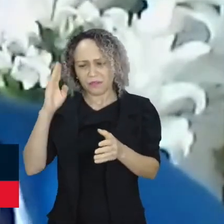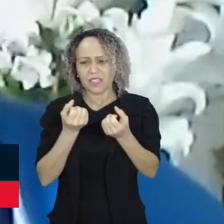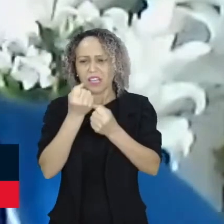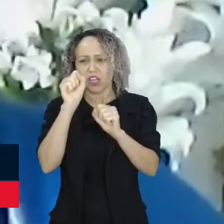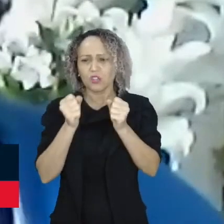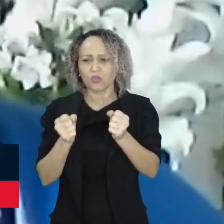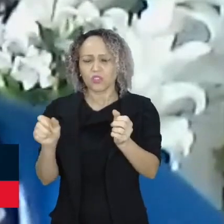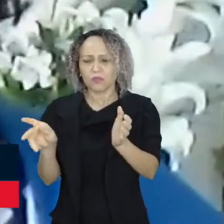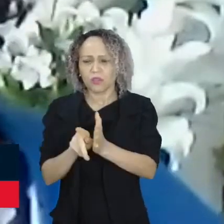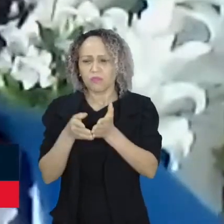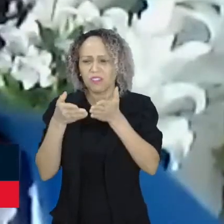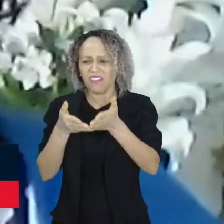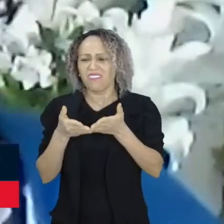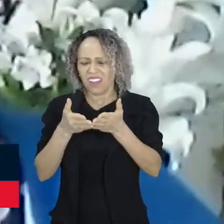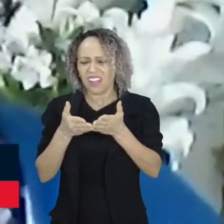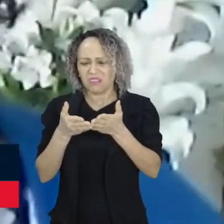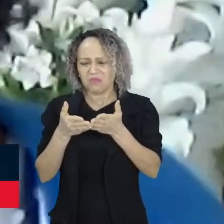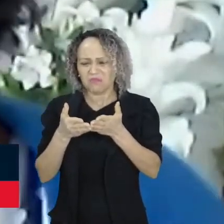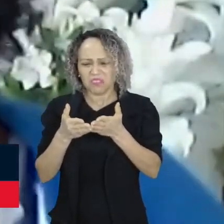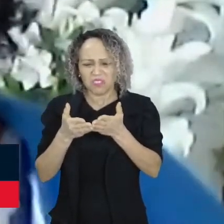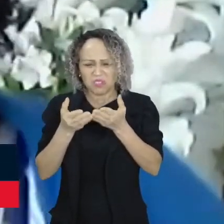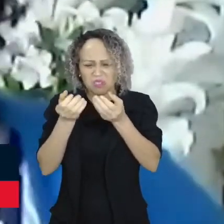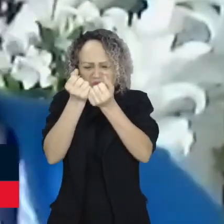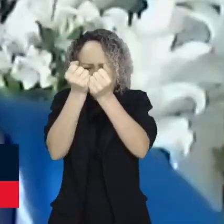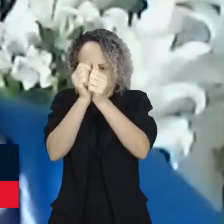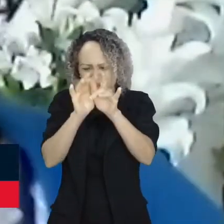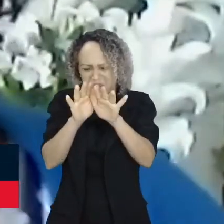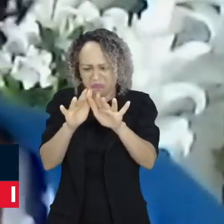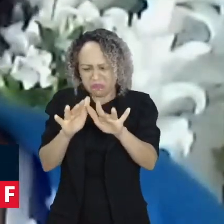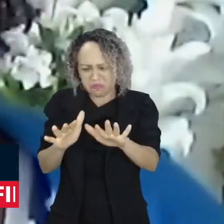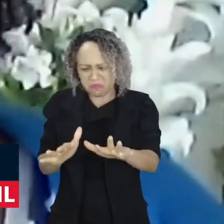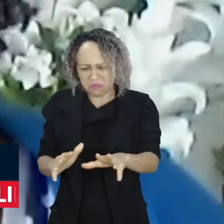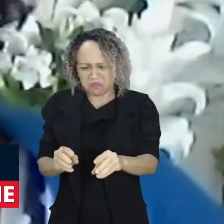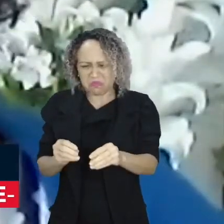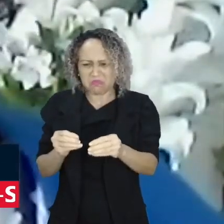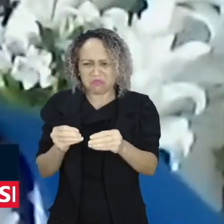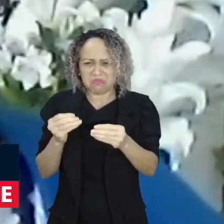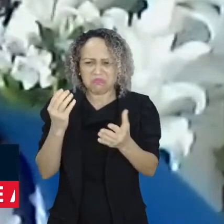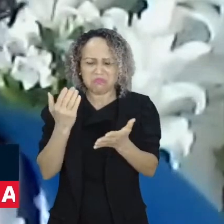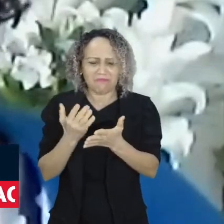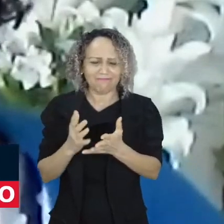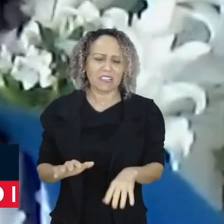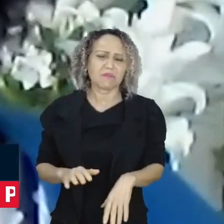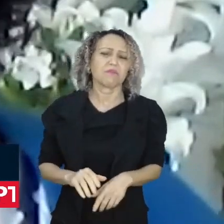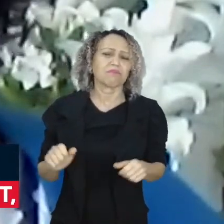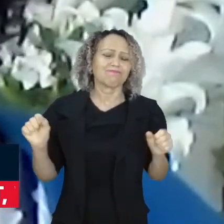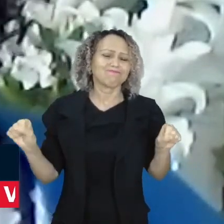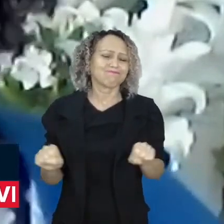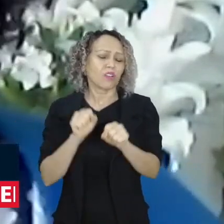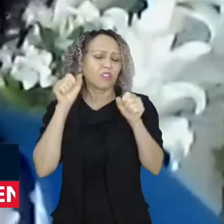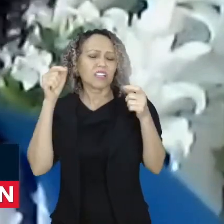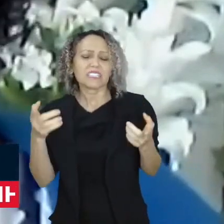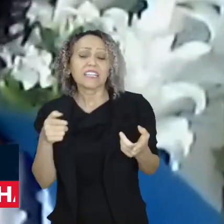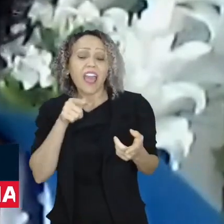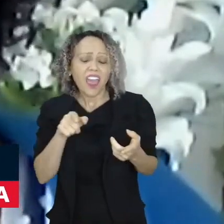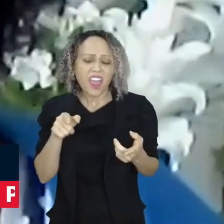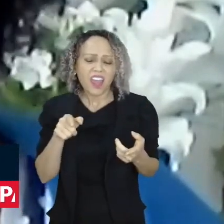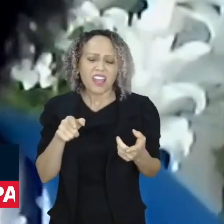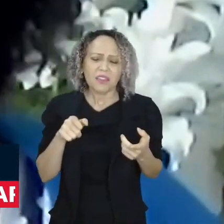desemprego ou o trabalho precário na relação de trabalho e